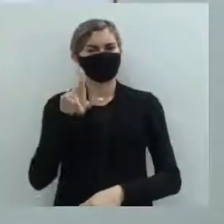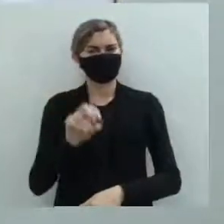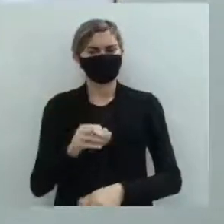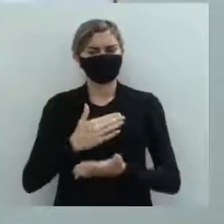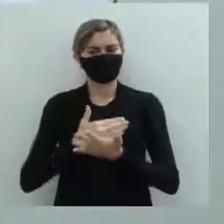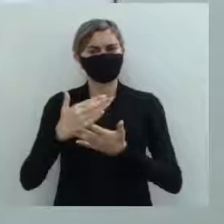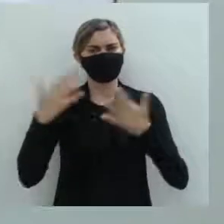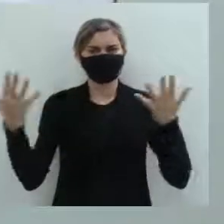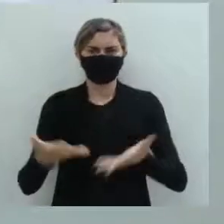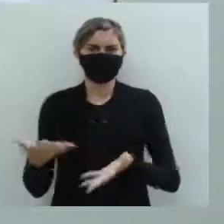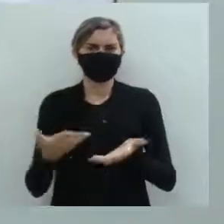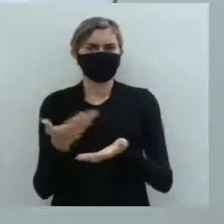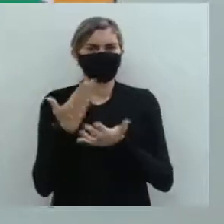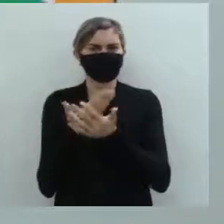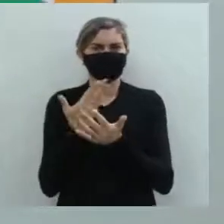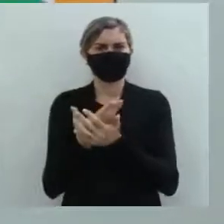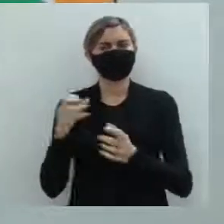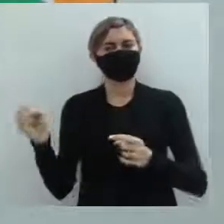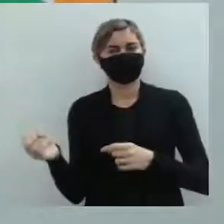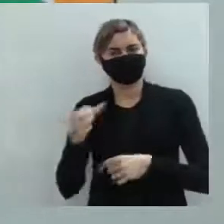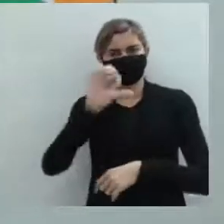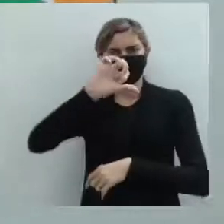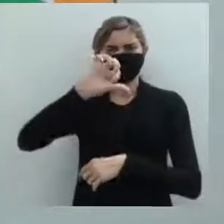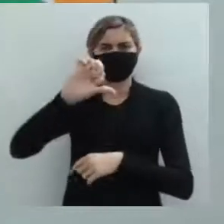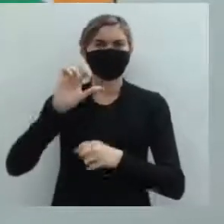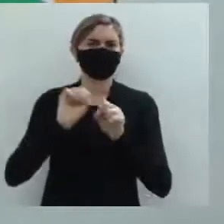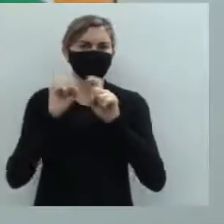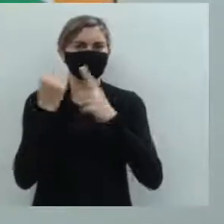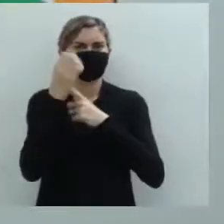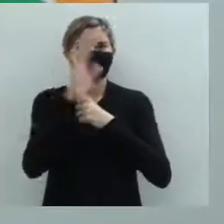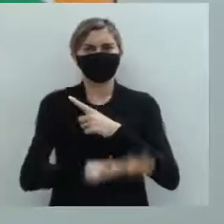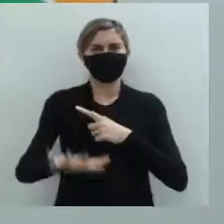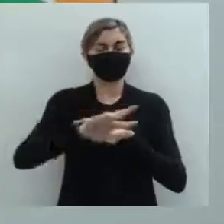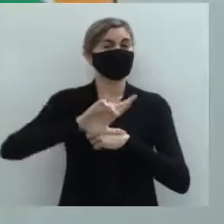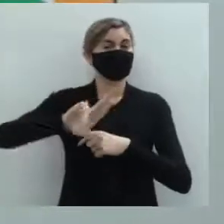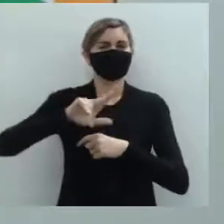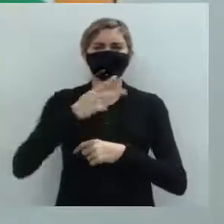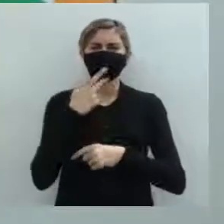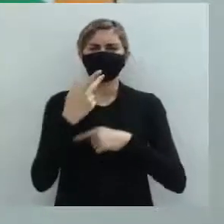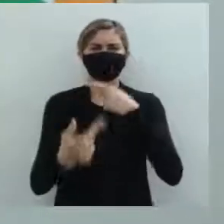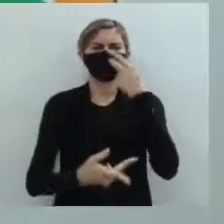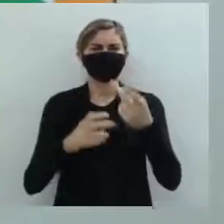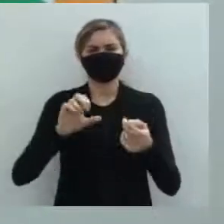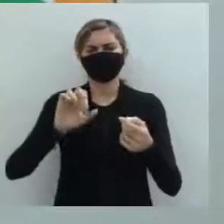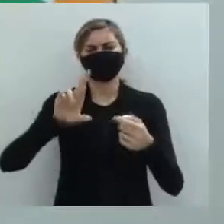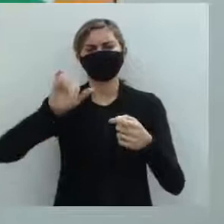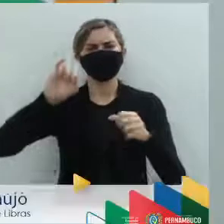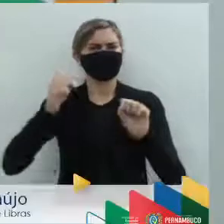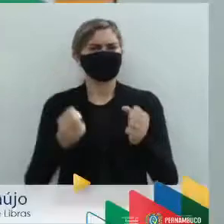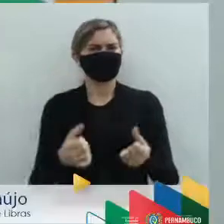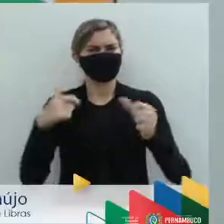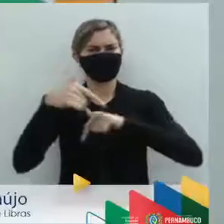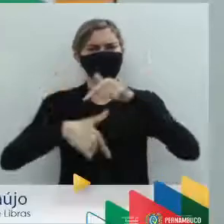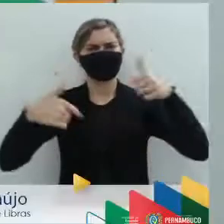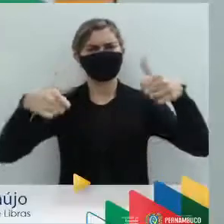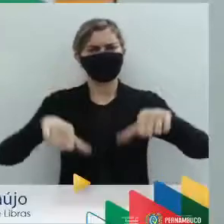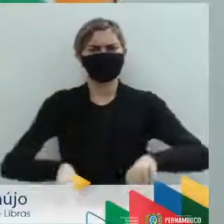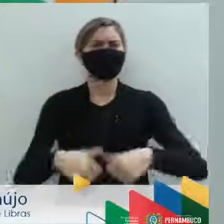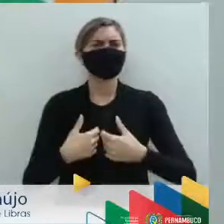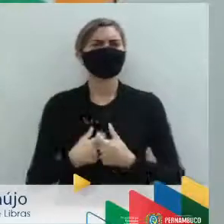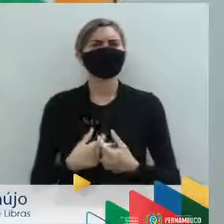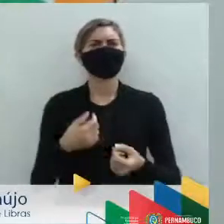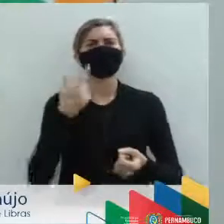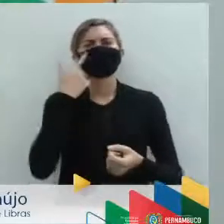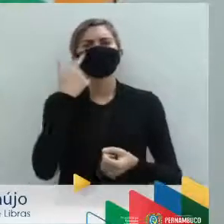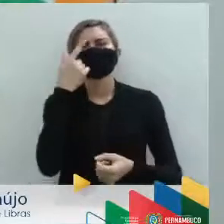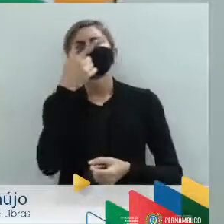começando agora a aula 9 de Sociologia. Vamos lá. Não fale em crise, trabalhe. Aí olha só o que